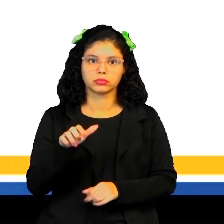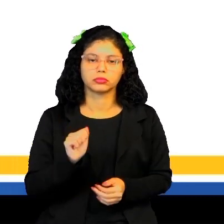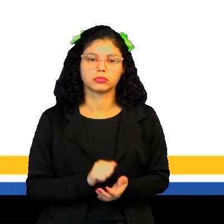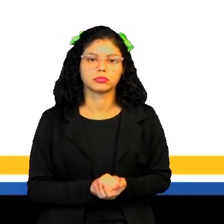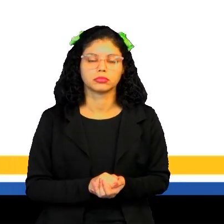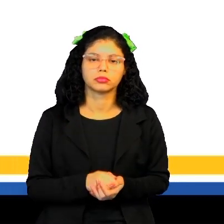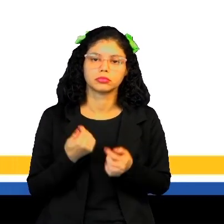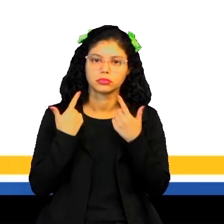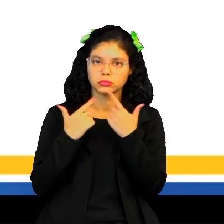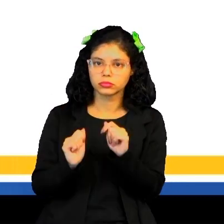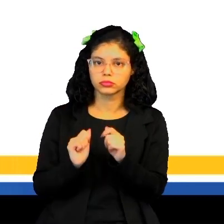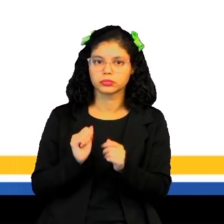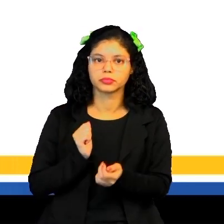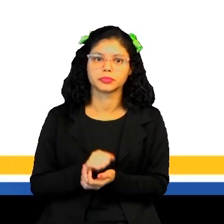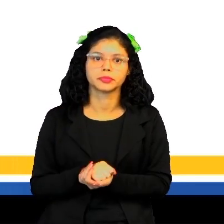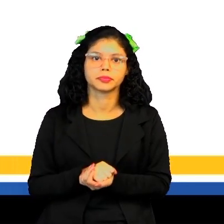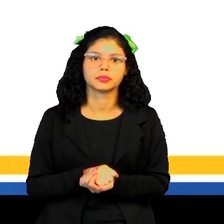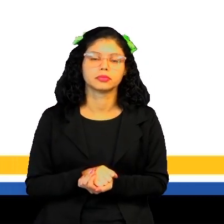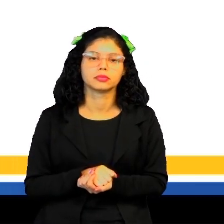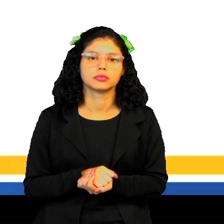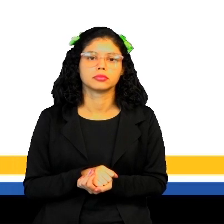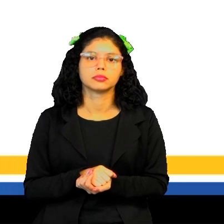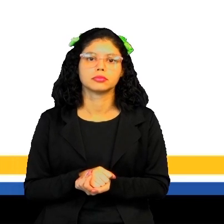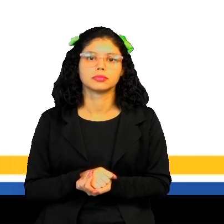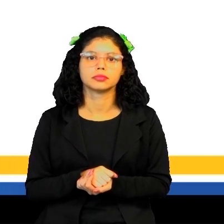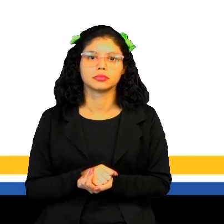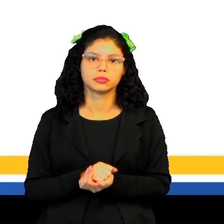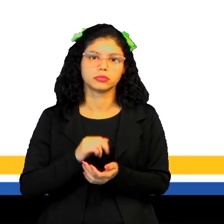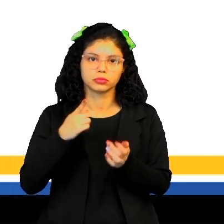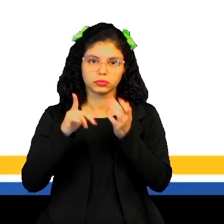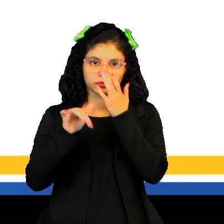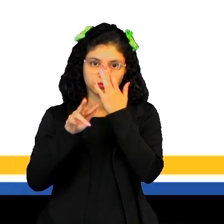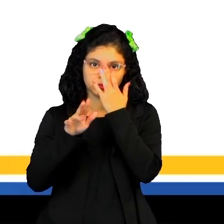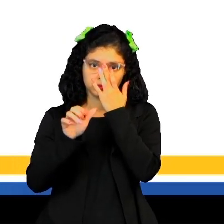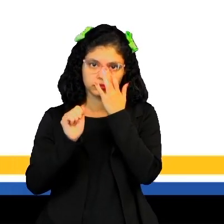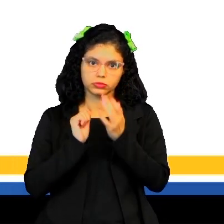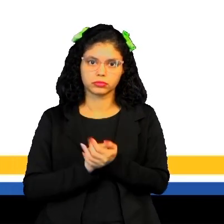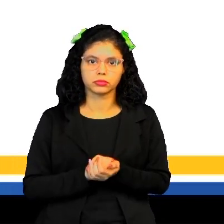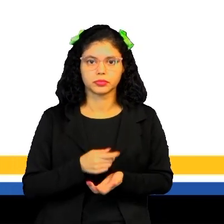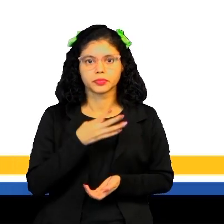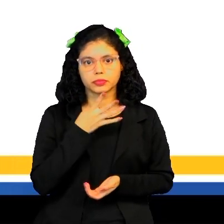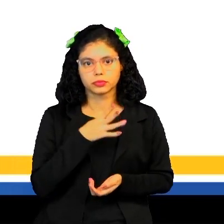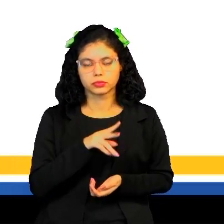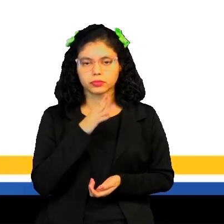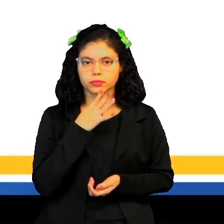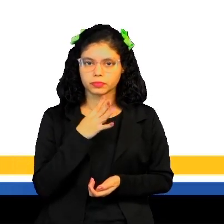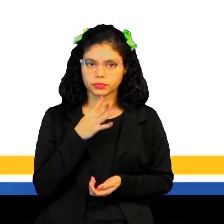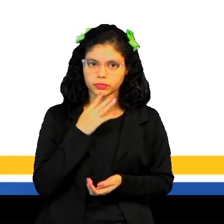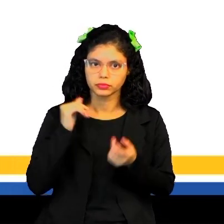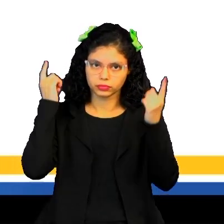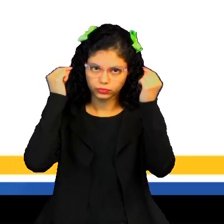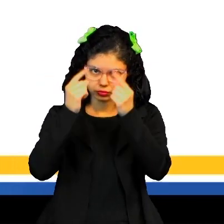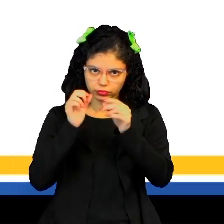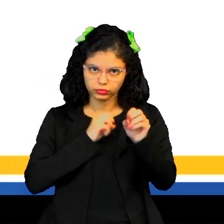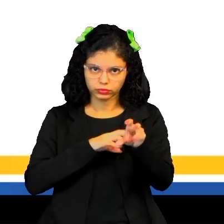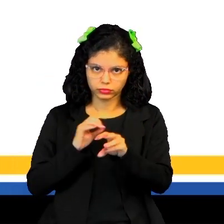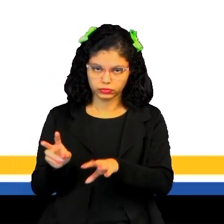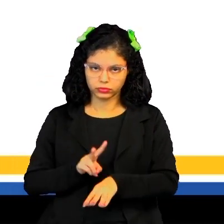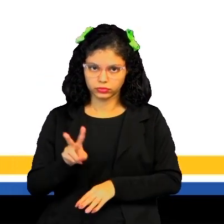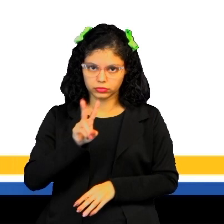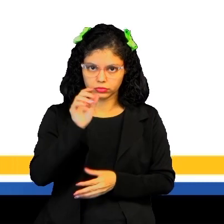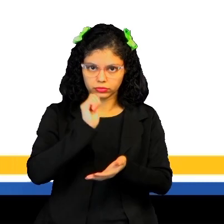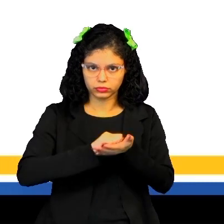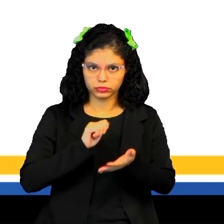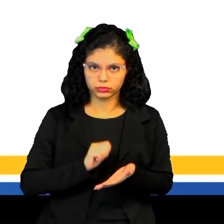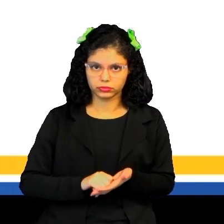e do idioma. Letra B, a religião politeísta, bastante semelhante à grega, e a educação que